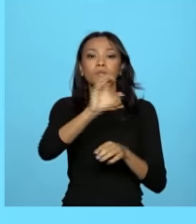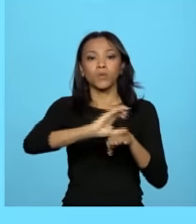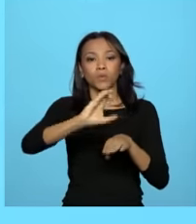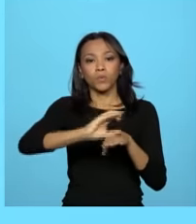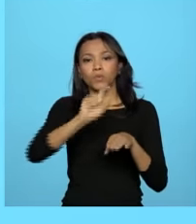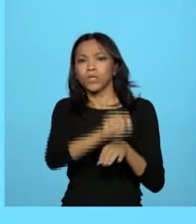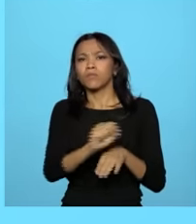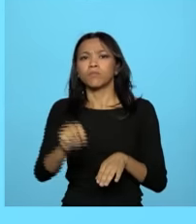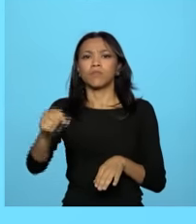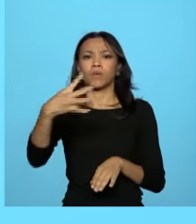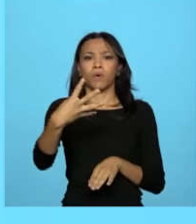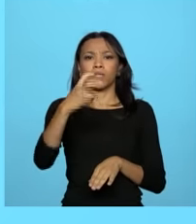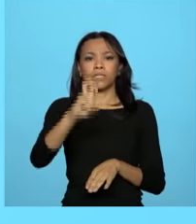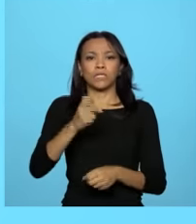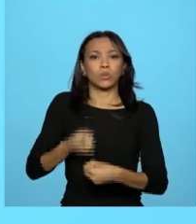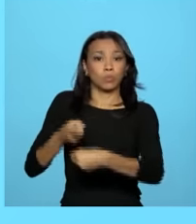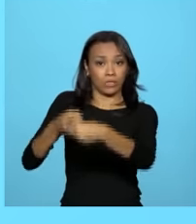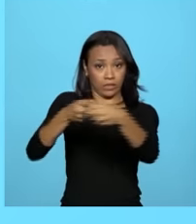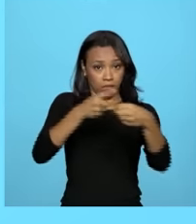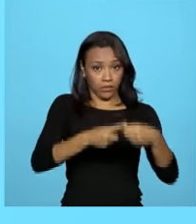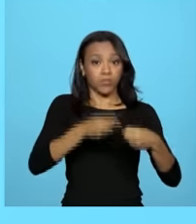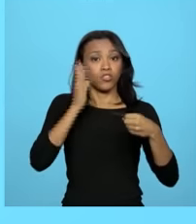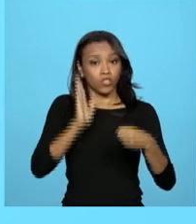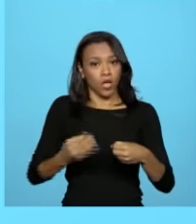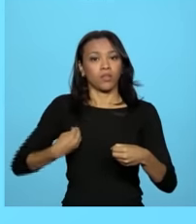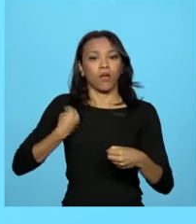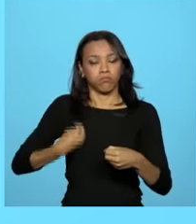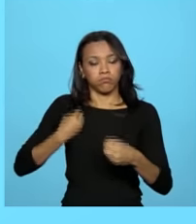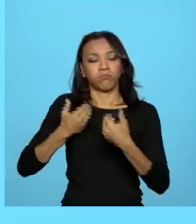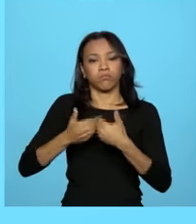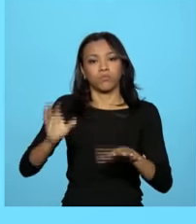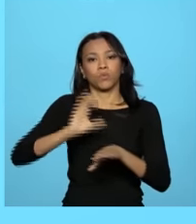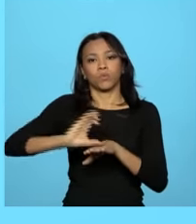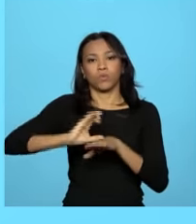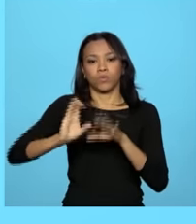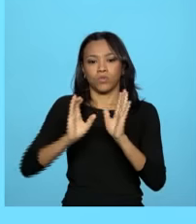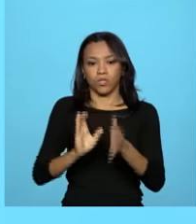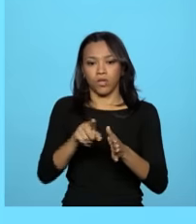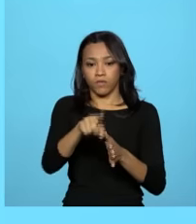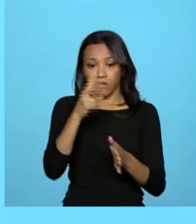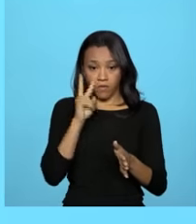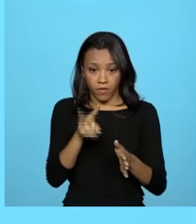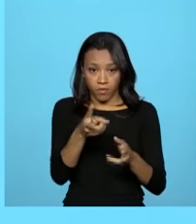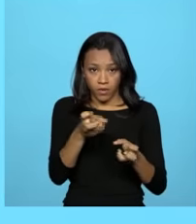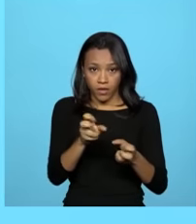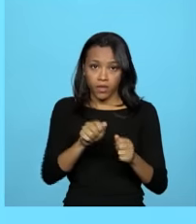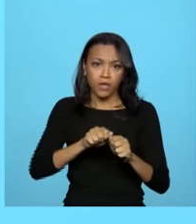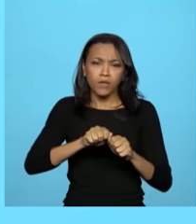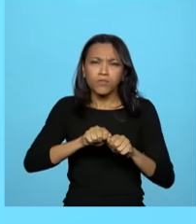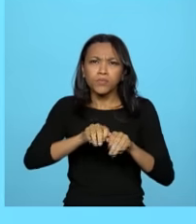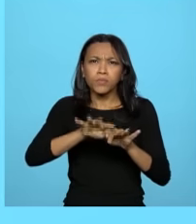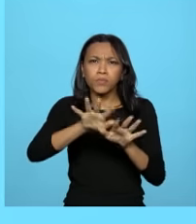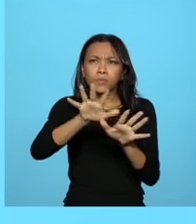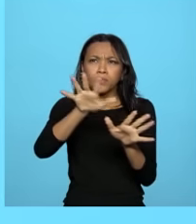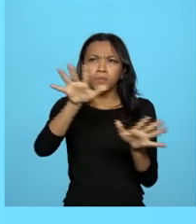45 municípios que estão funcionando. Vocês veem que a distribuição no país não mudou